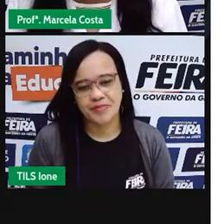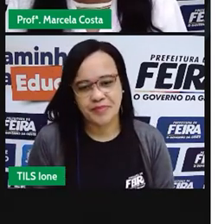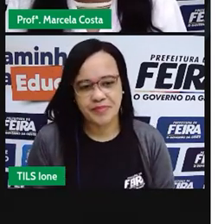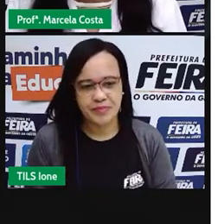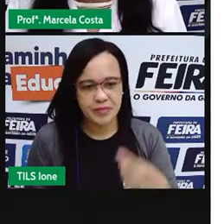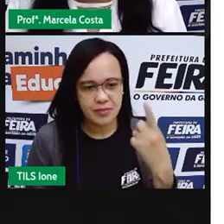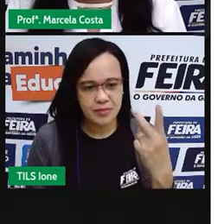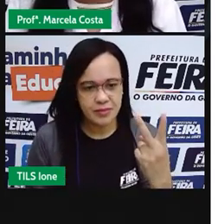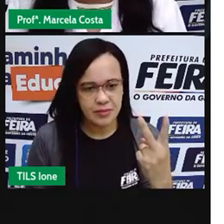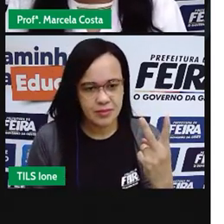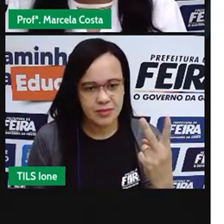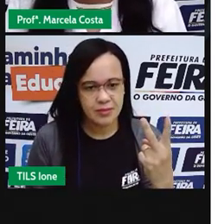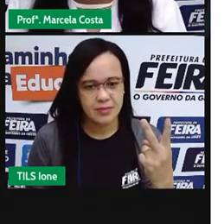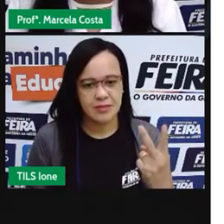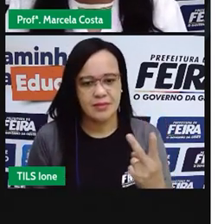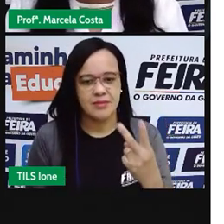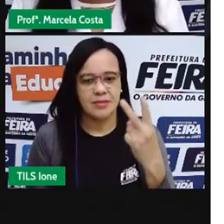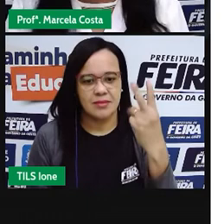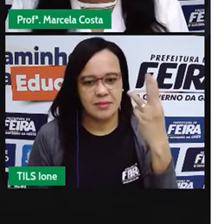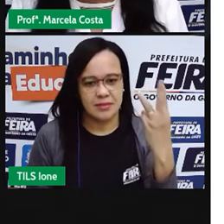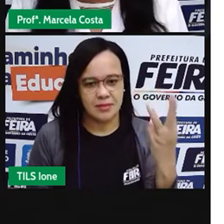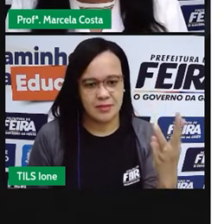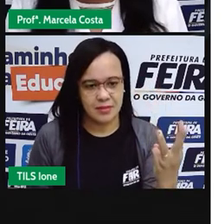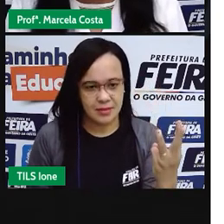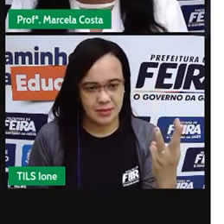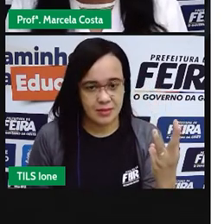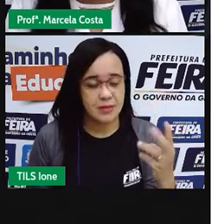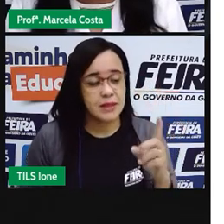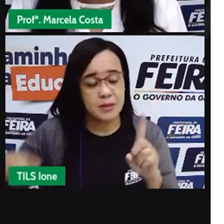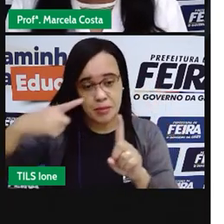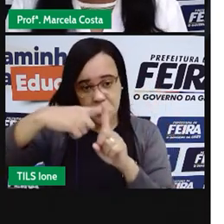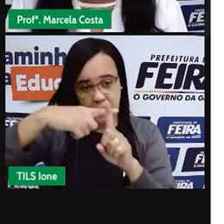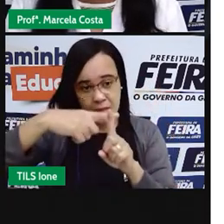Uma, duas. Mais.